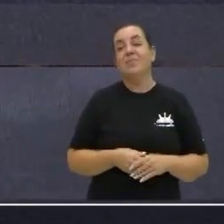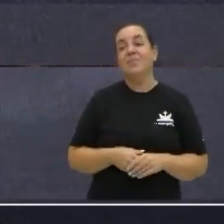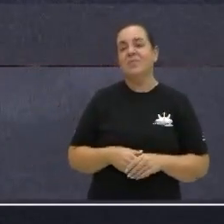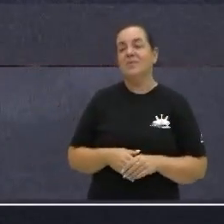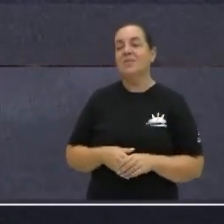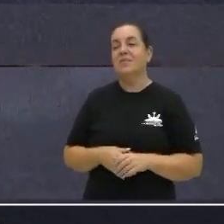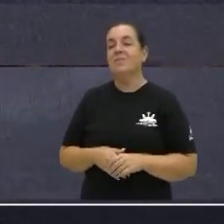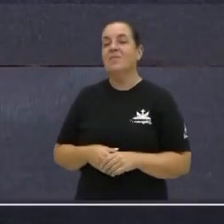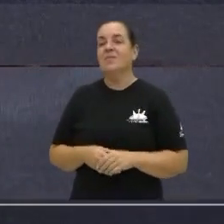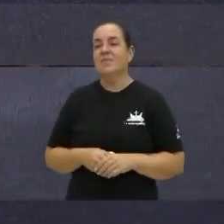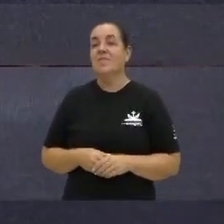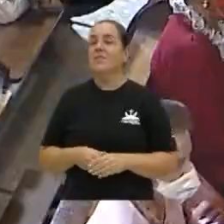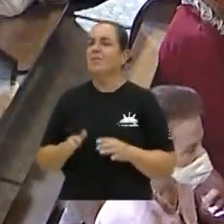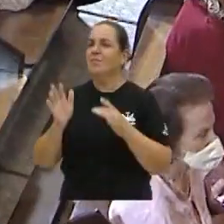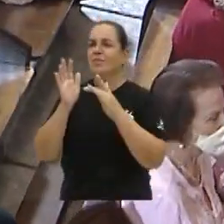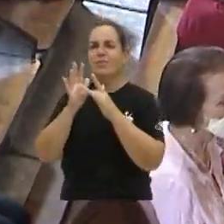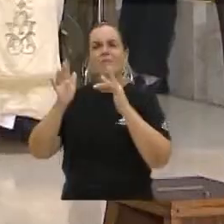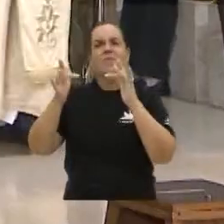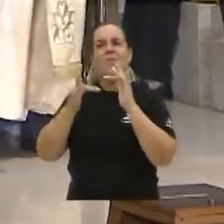vós.